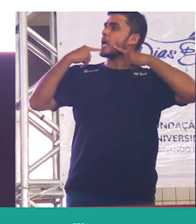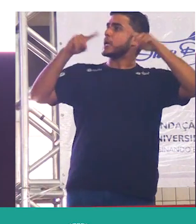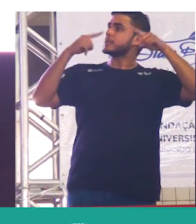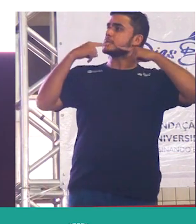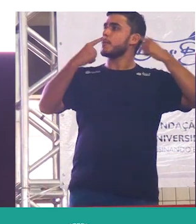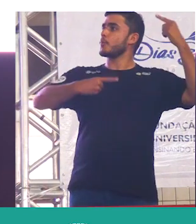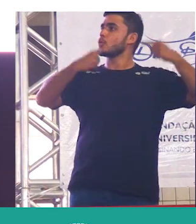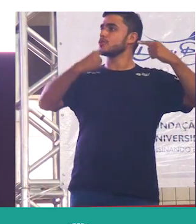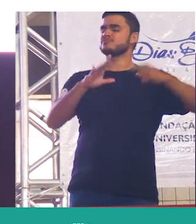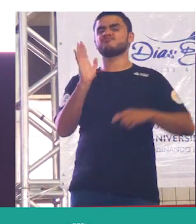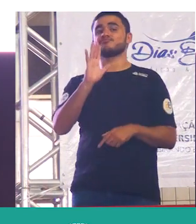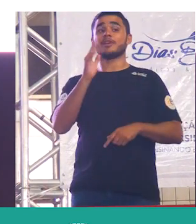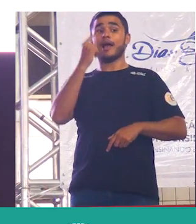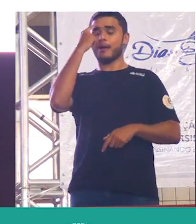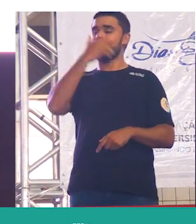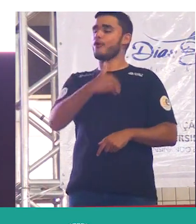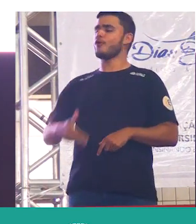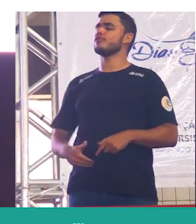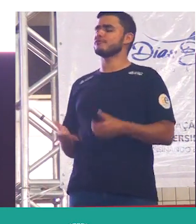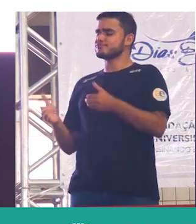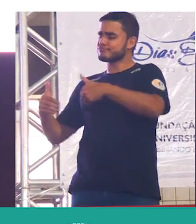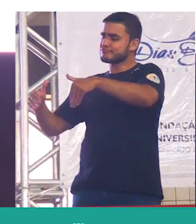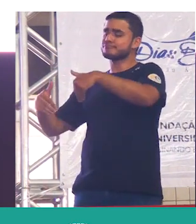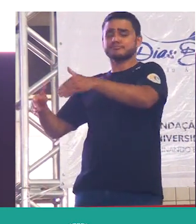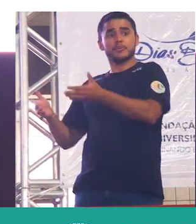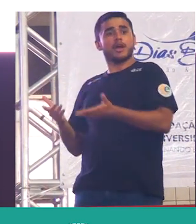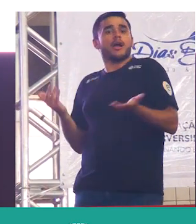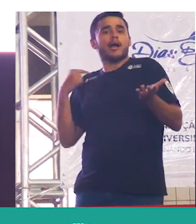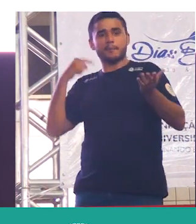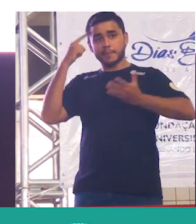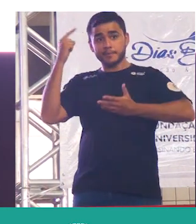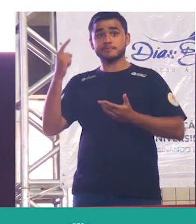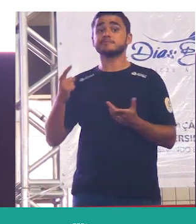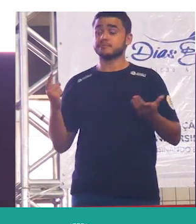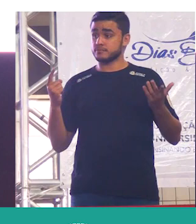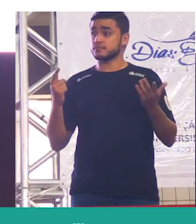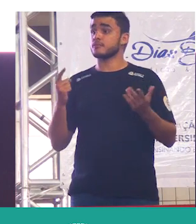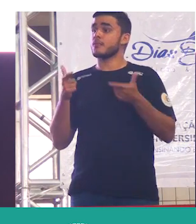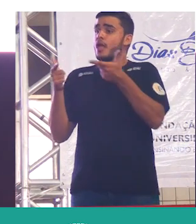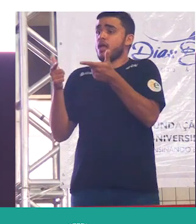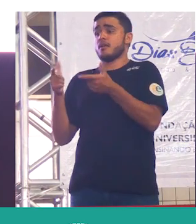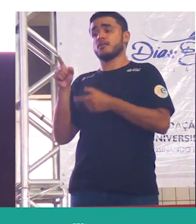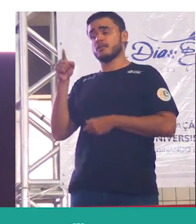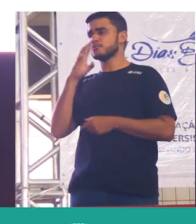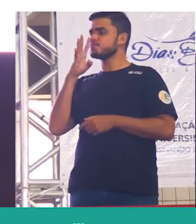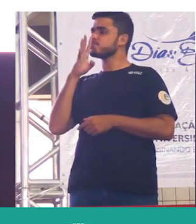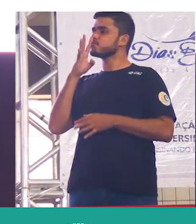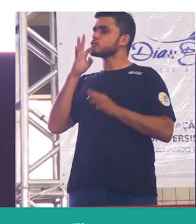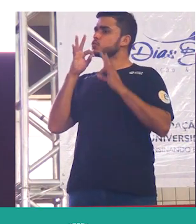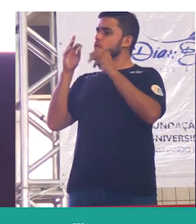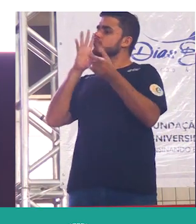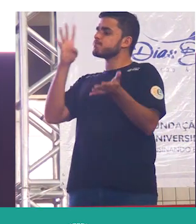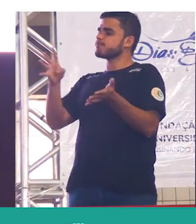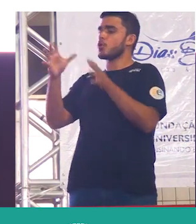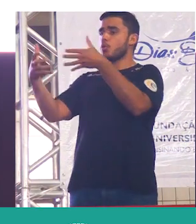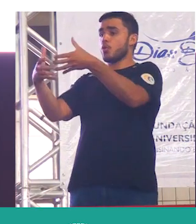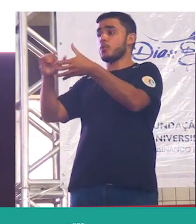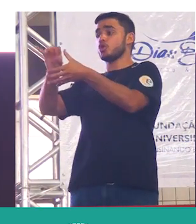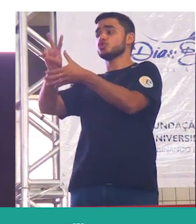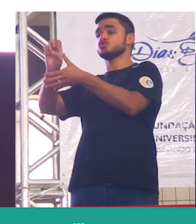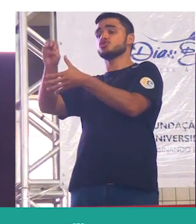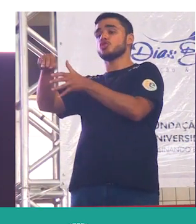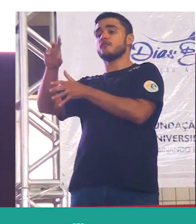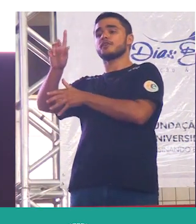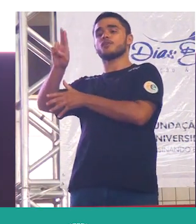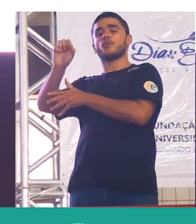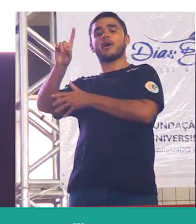é a crítica que muita gente faz, pelo menos, não a Jovem Guarda em si, mas a forma como,